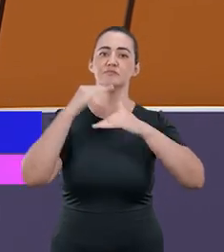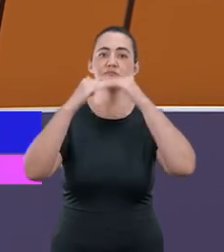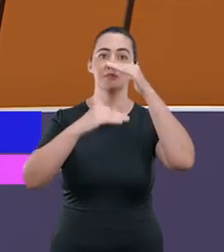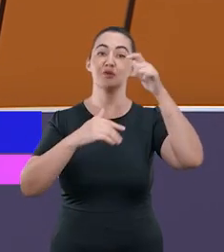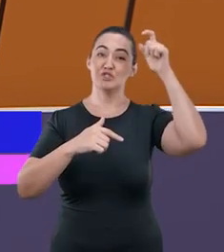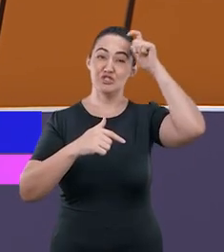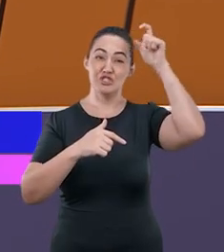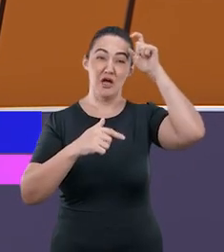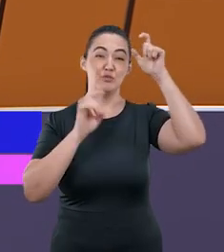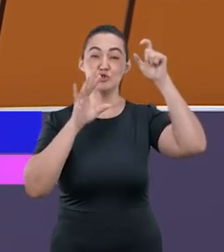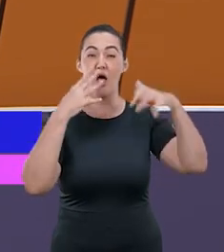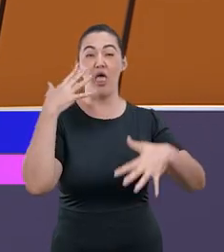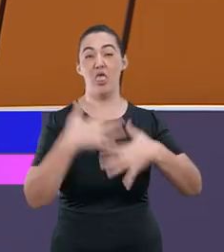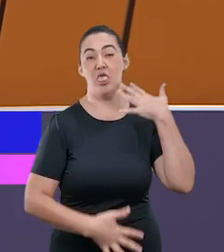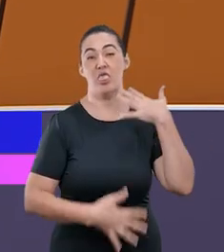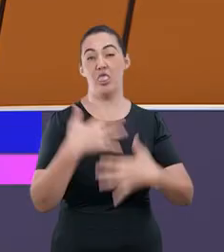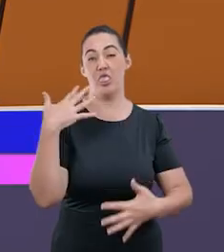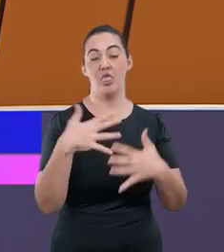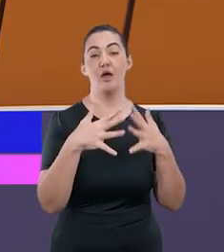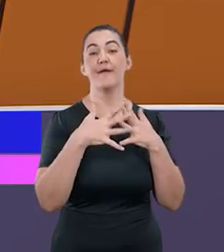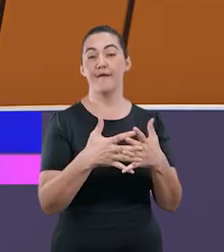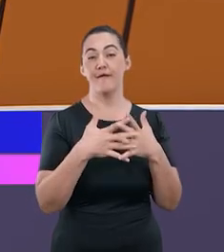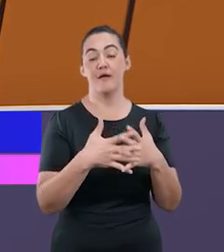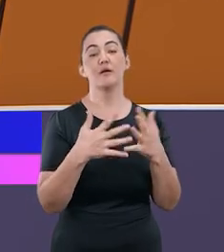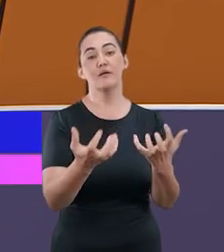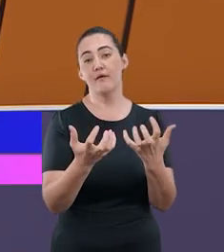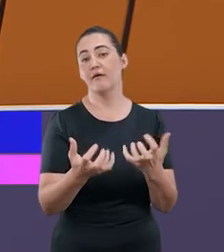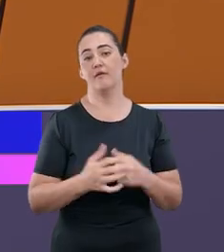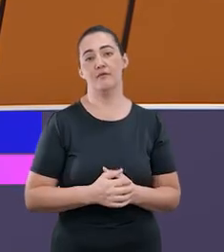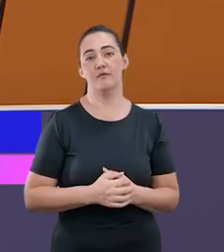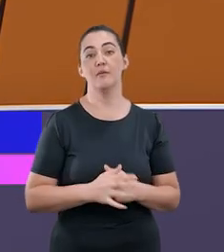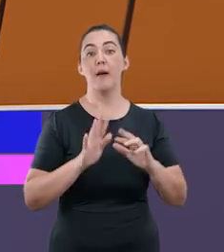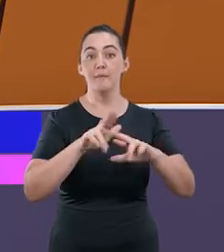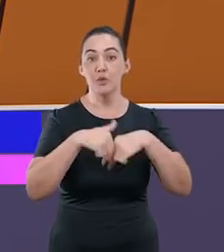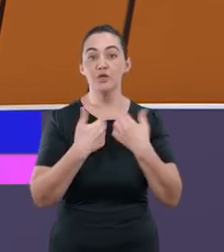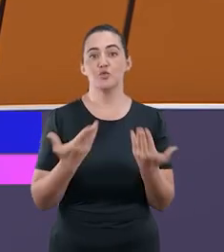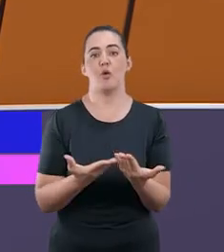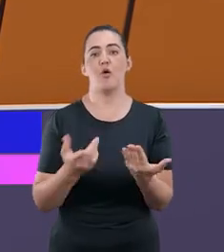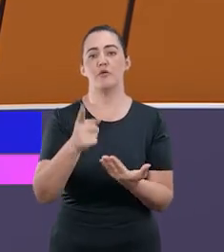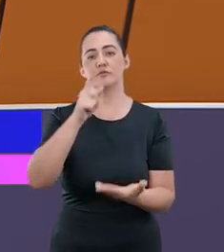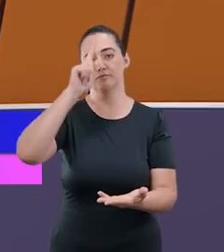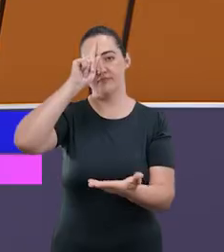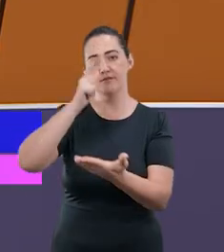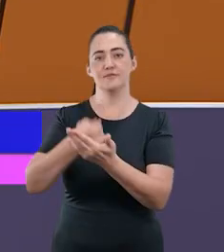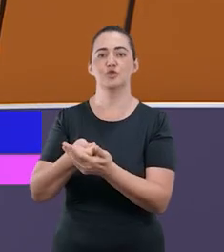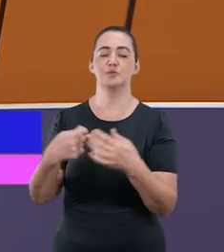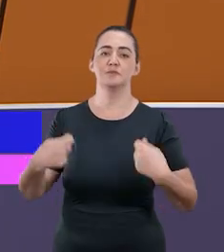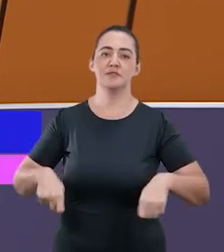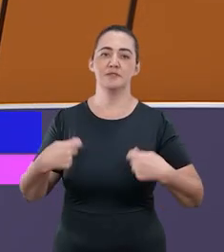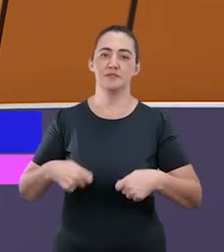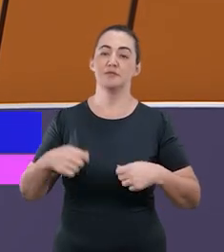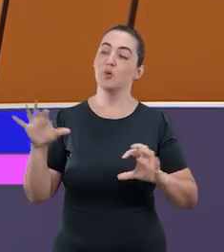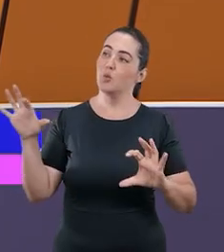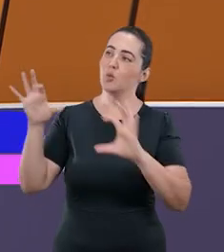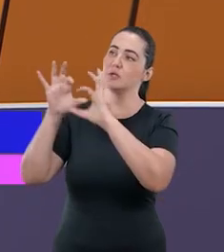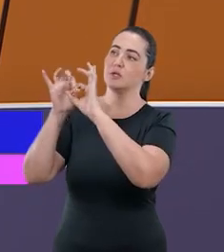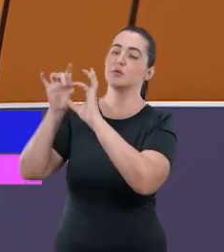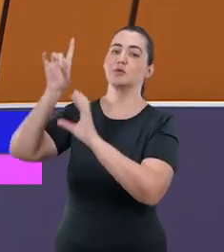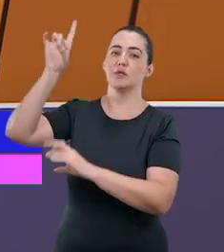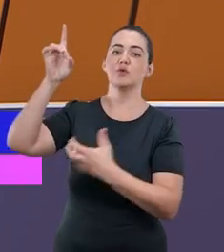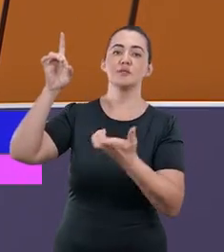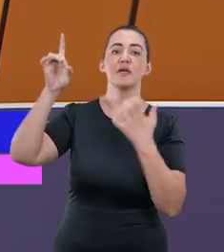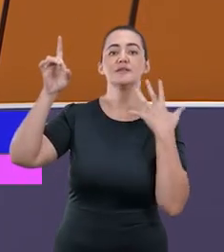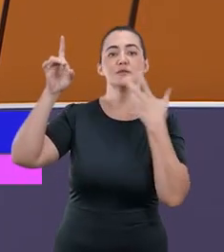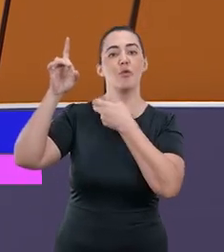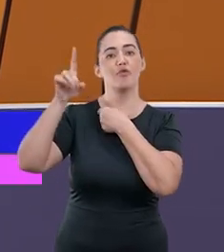coloca no seu caminho, para que você se una agora ao plano de Deus, ao propósito que Ele tem para a sua jornada. Porque Deus quer te